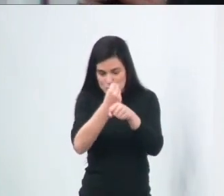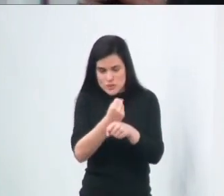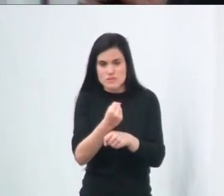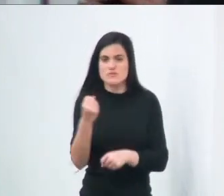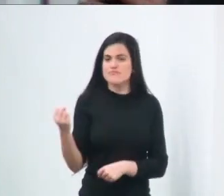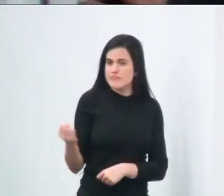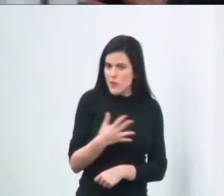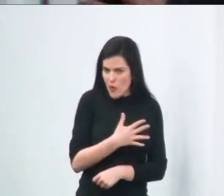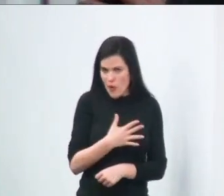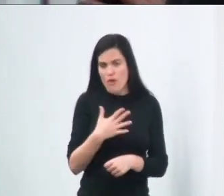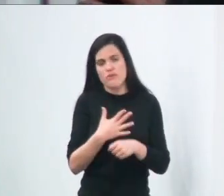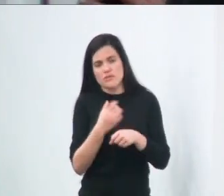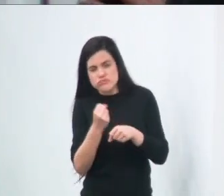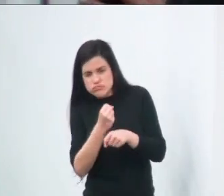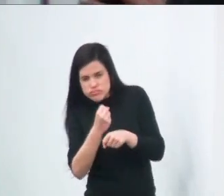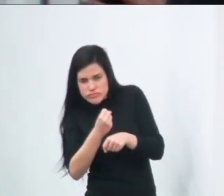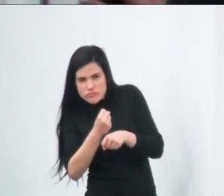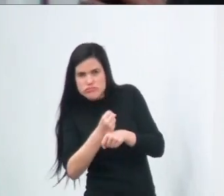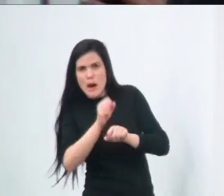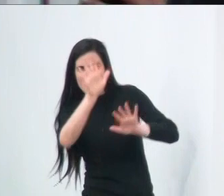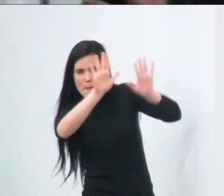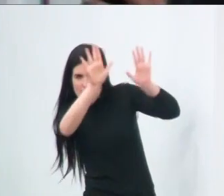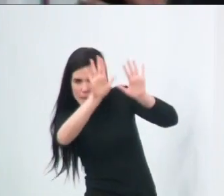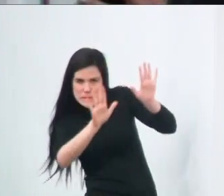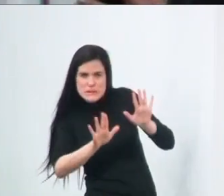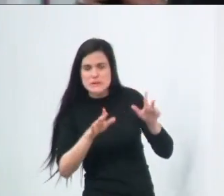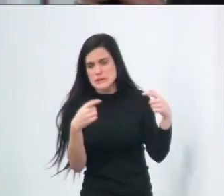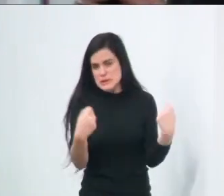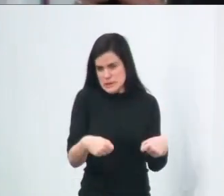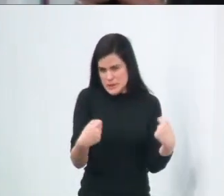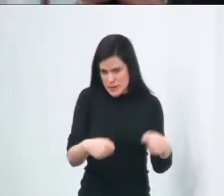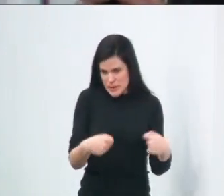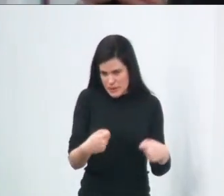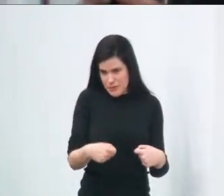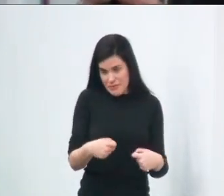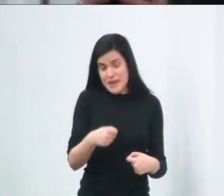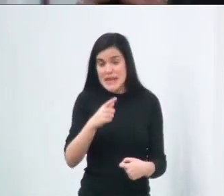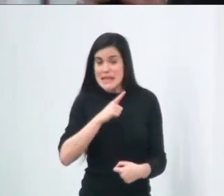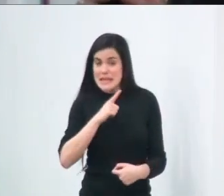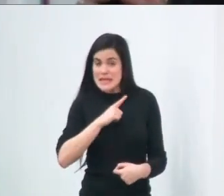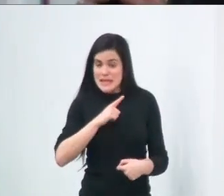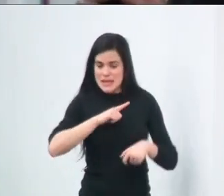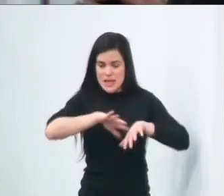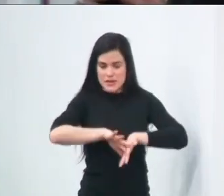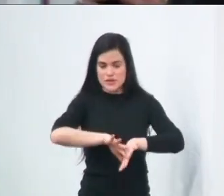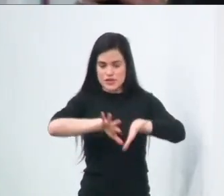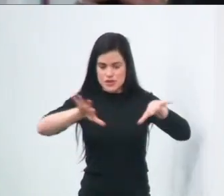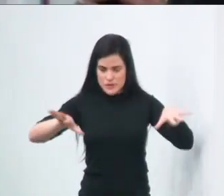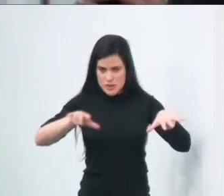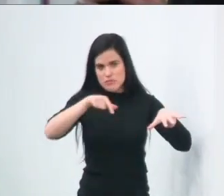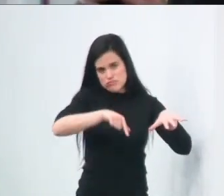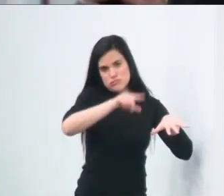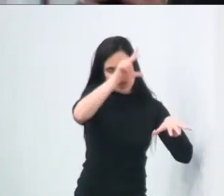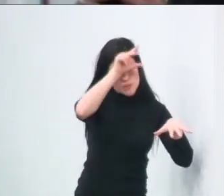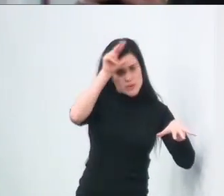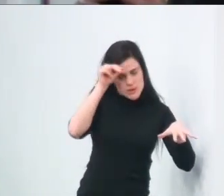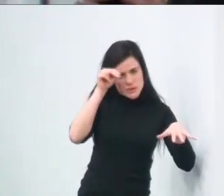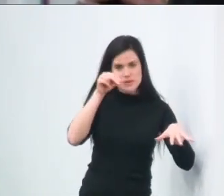a sua complexidade, onde nós faremos uma divisão do atendimento do Corpo de Bombeiros no município de Passo Fundo. Como todos sabem,